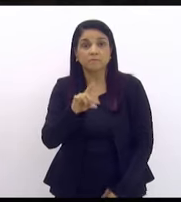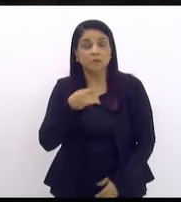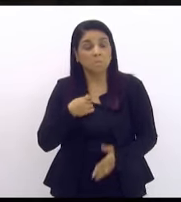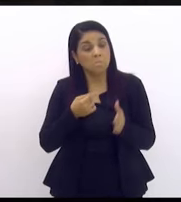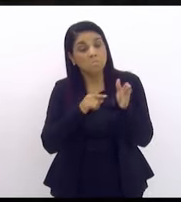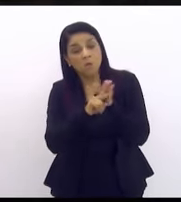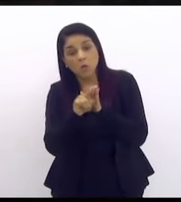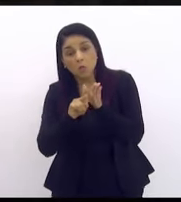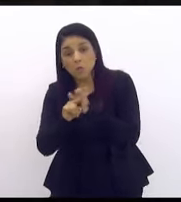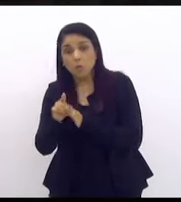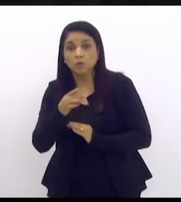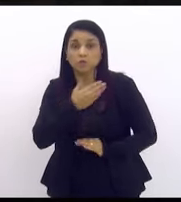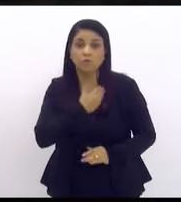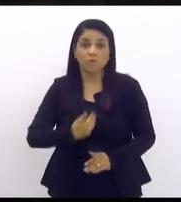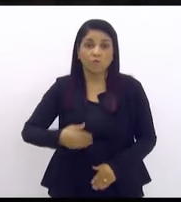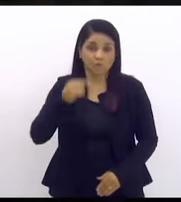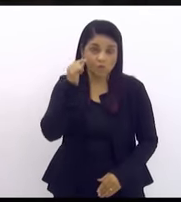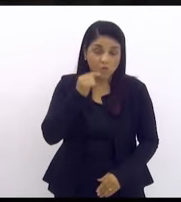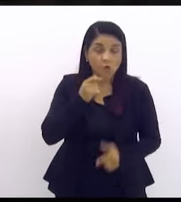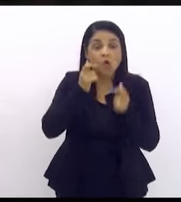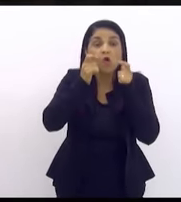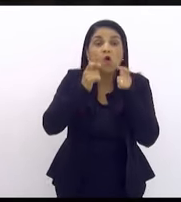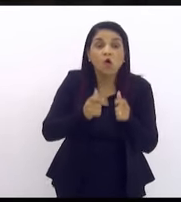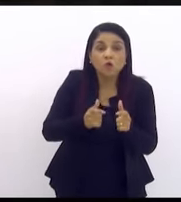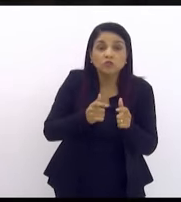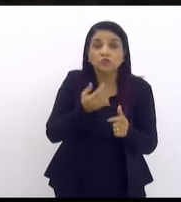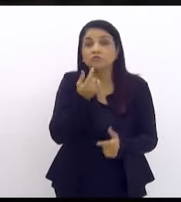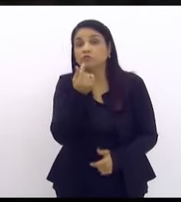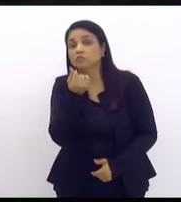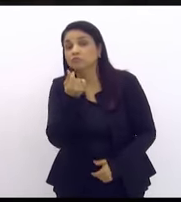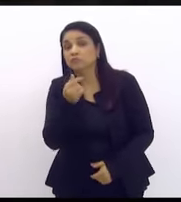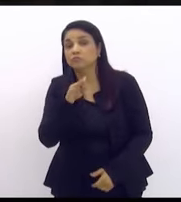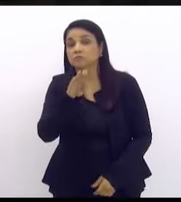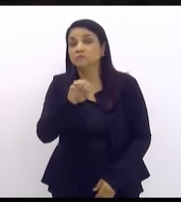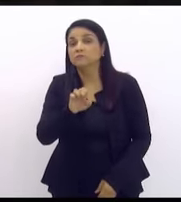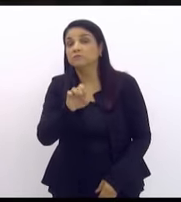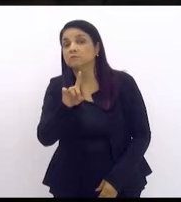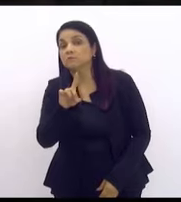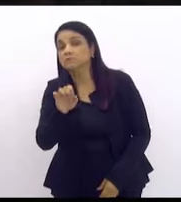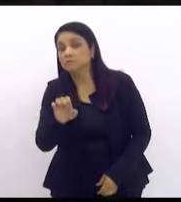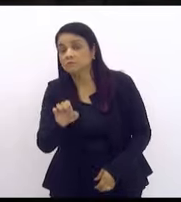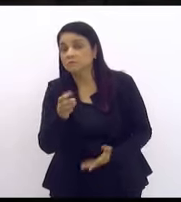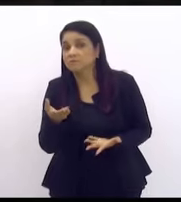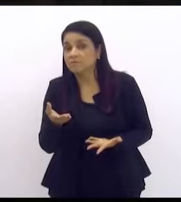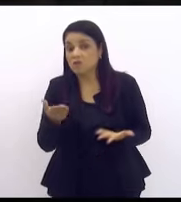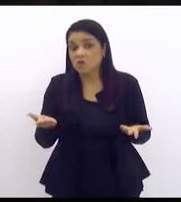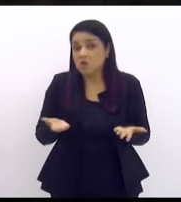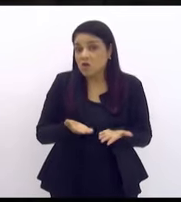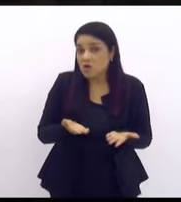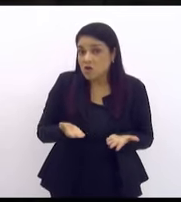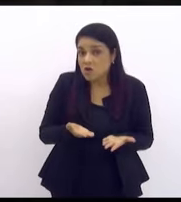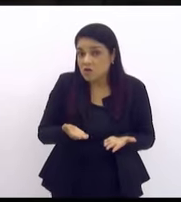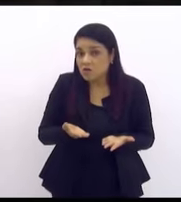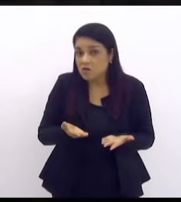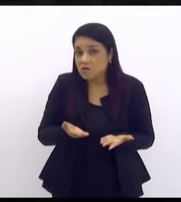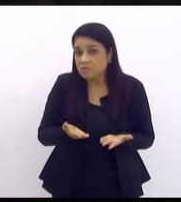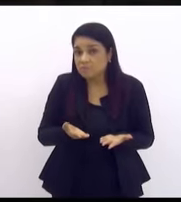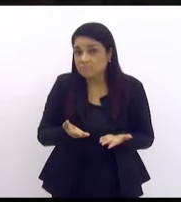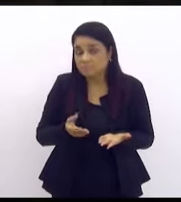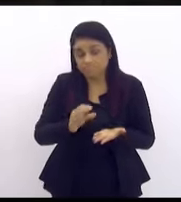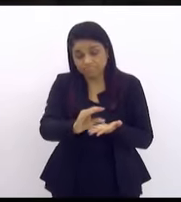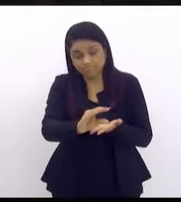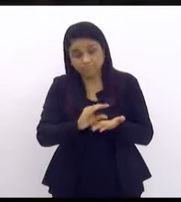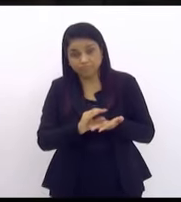que fica para o governador. Aonde foi parar o dinheiro da SEDAI? Porque se hoje a gente deixa de